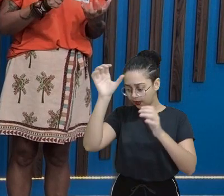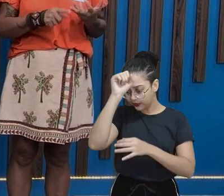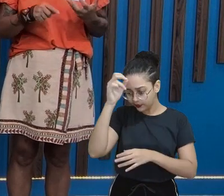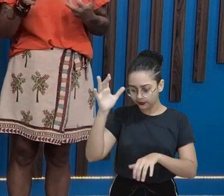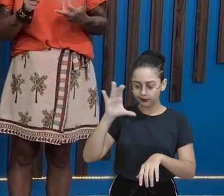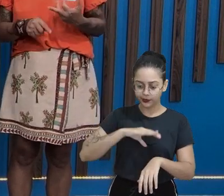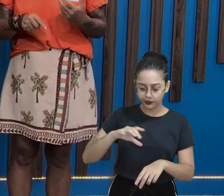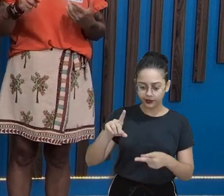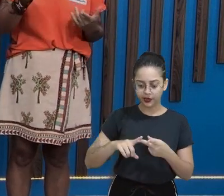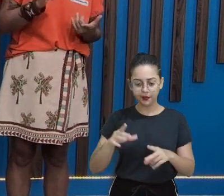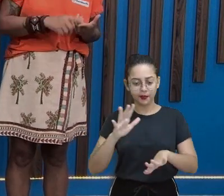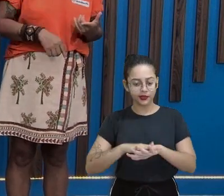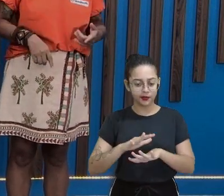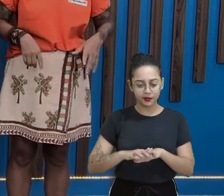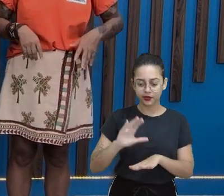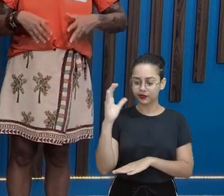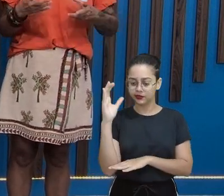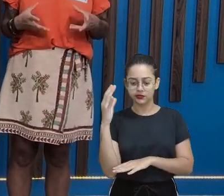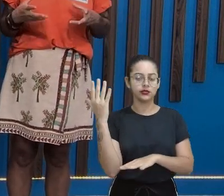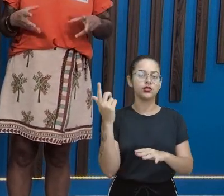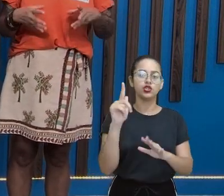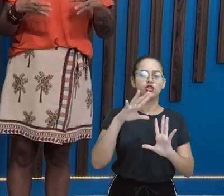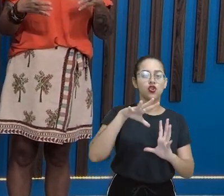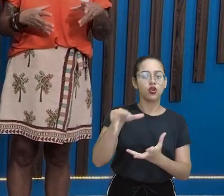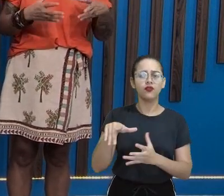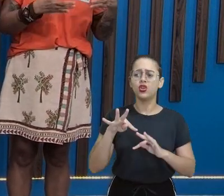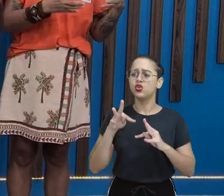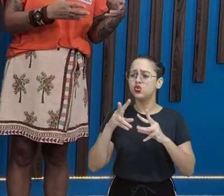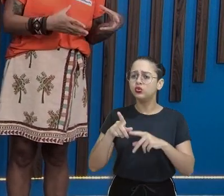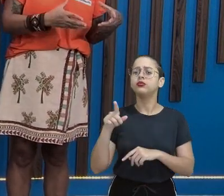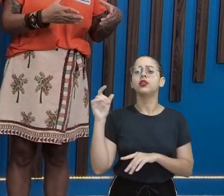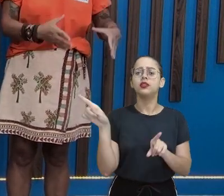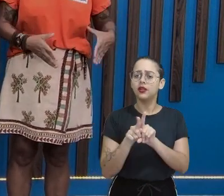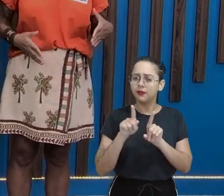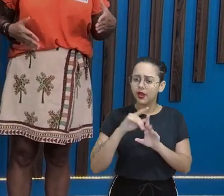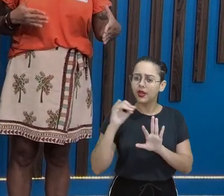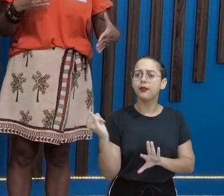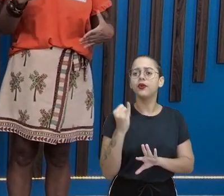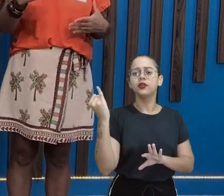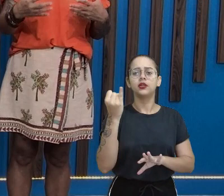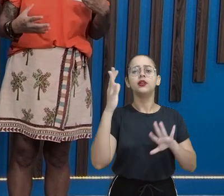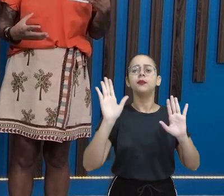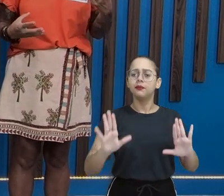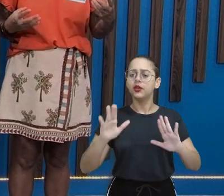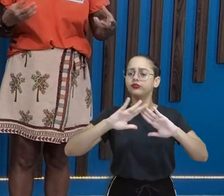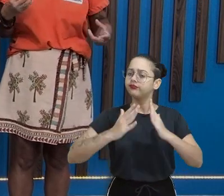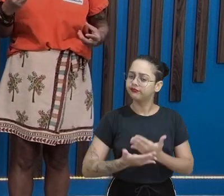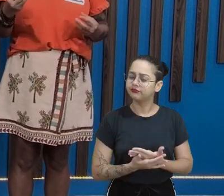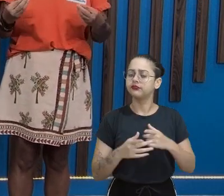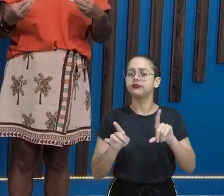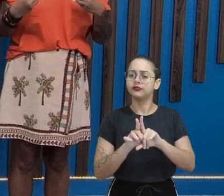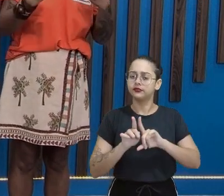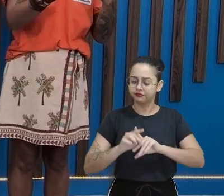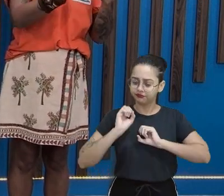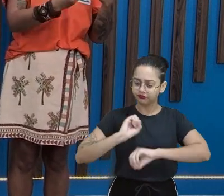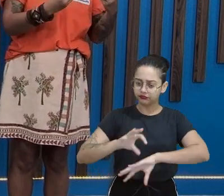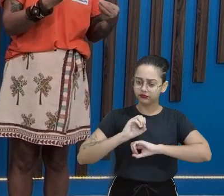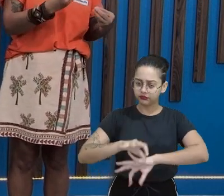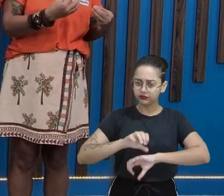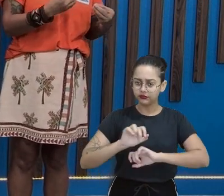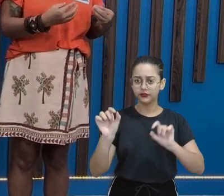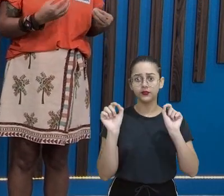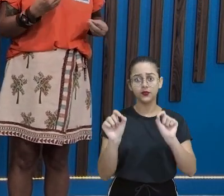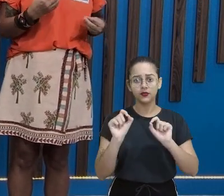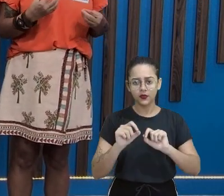português, matemática, ciências, geografia, e tudo isso é muito importante. Mas a escola, como a gente vem tratando desde o